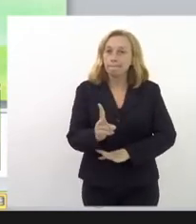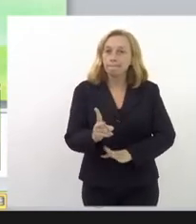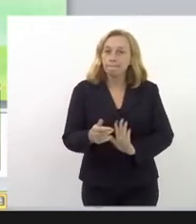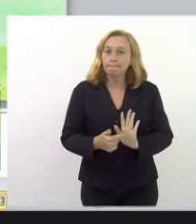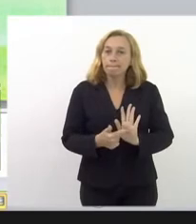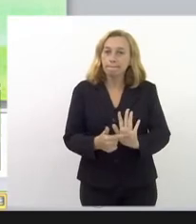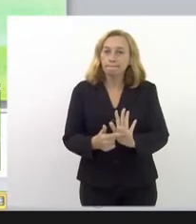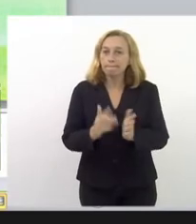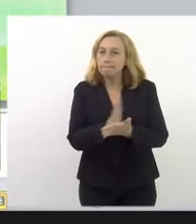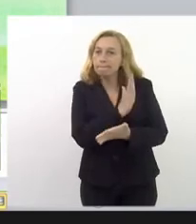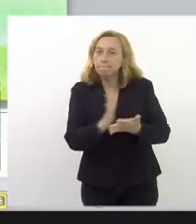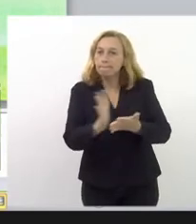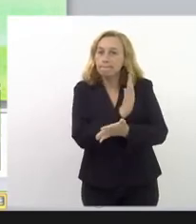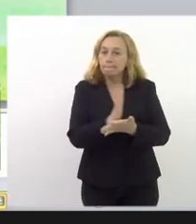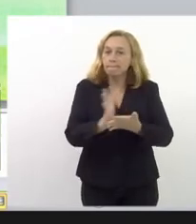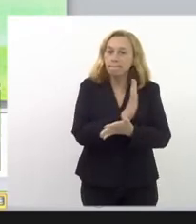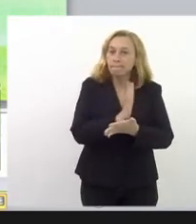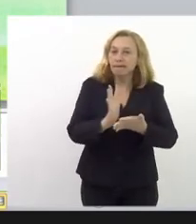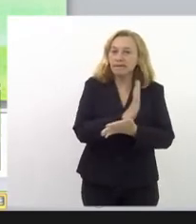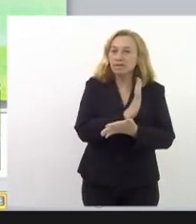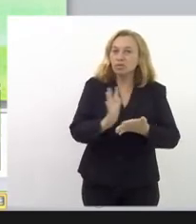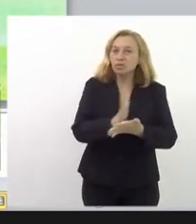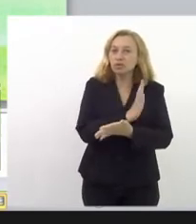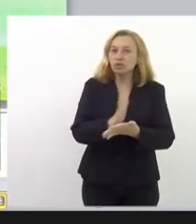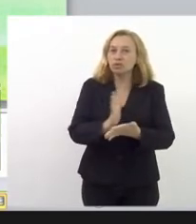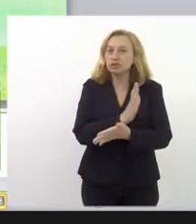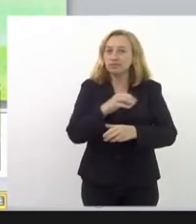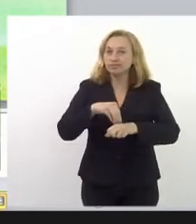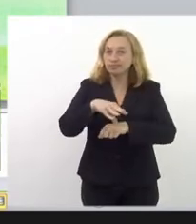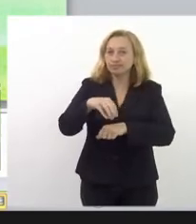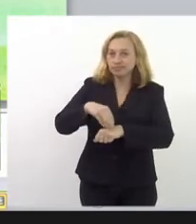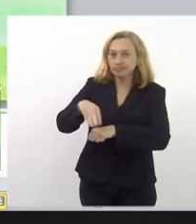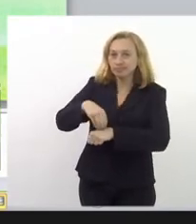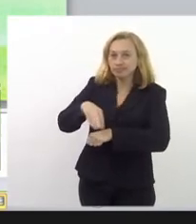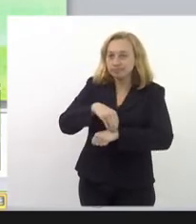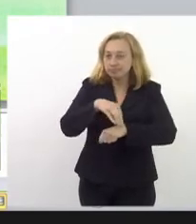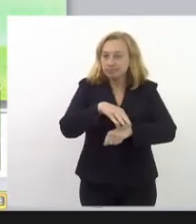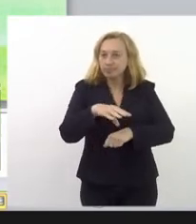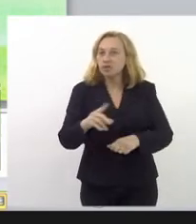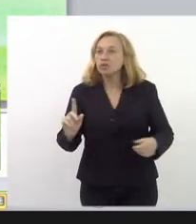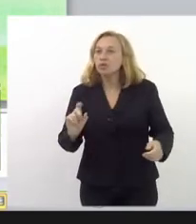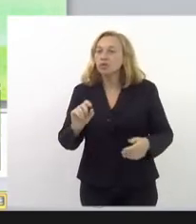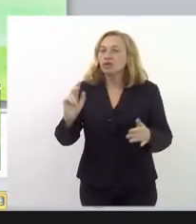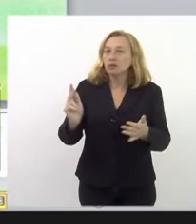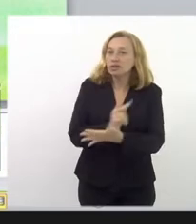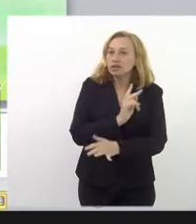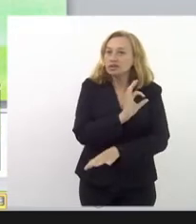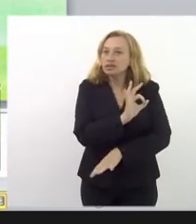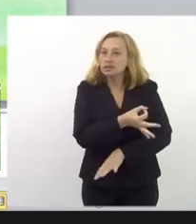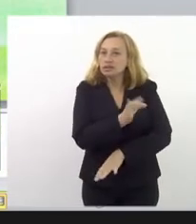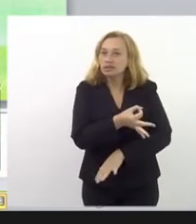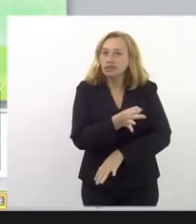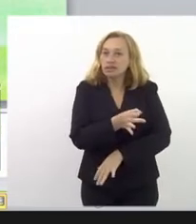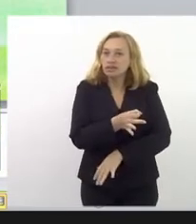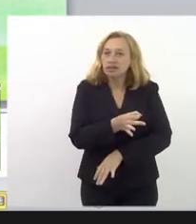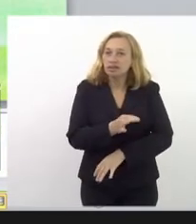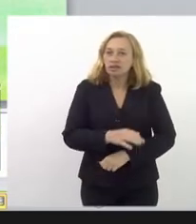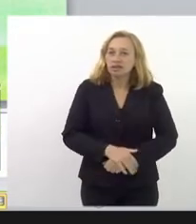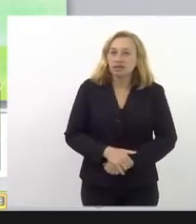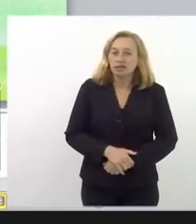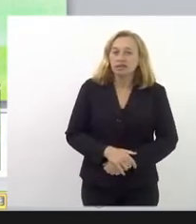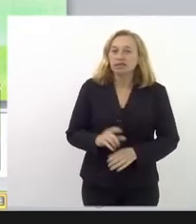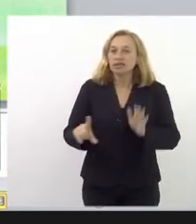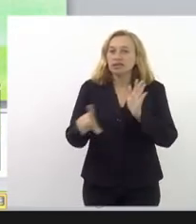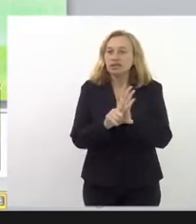alguns indicadores para que a gente tenha noção do que tinha sido previsto e o que ocorreu efetivamente, né? Na